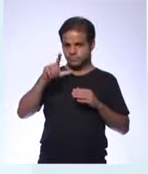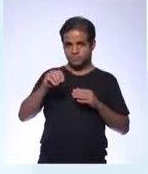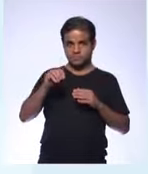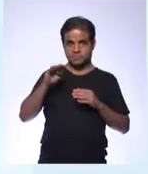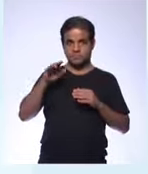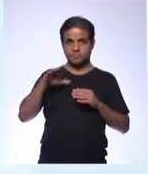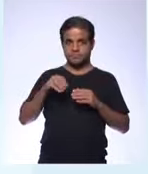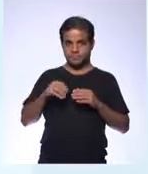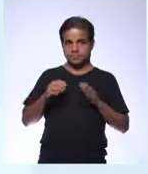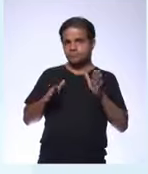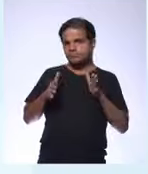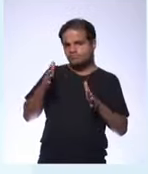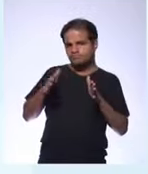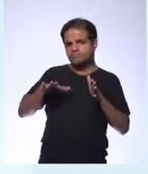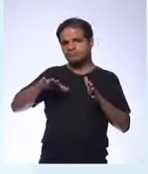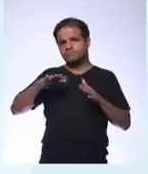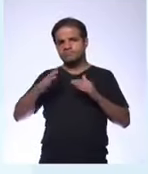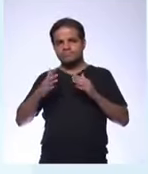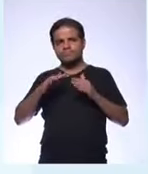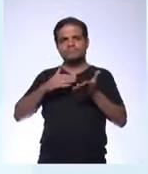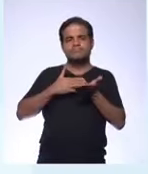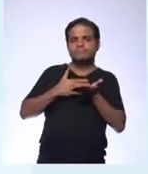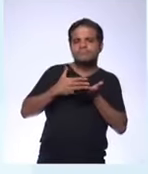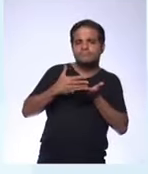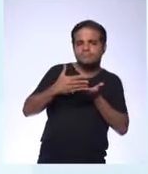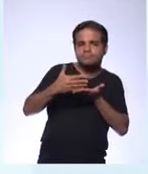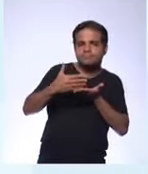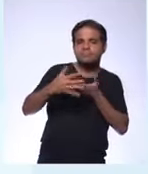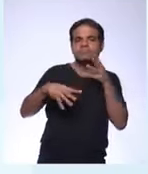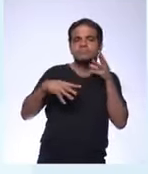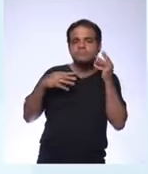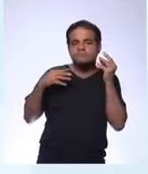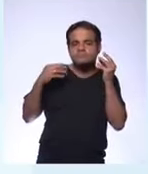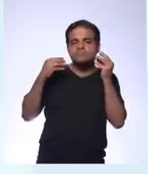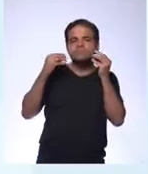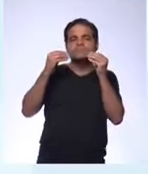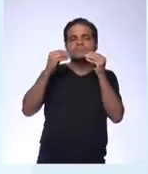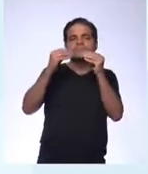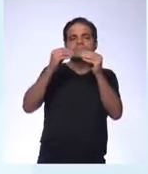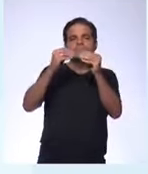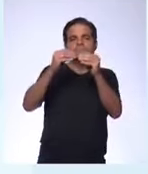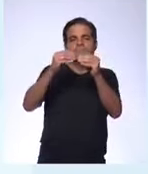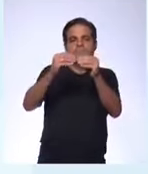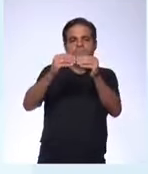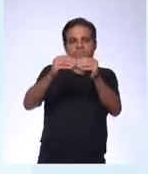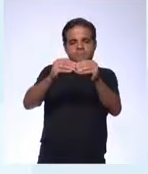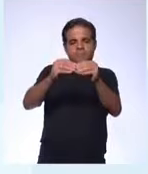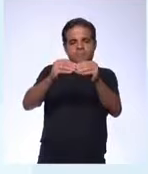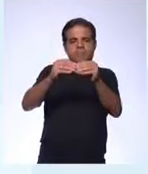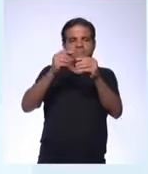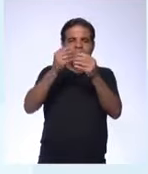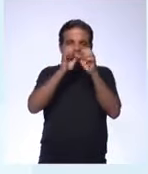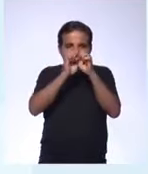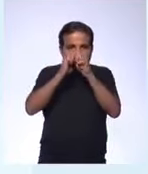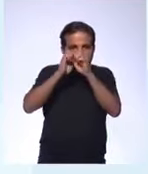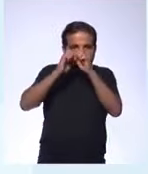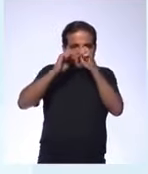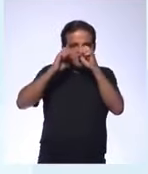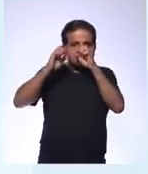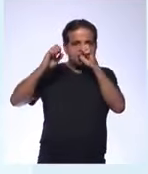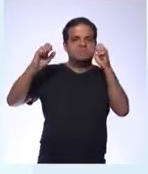fase moderada, até porque era a implementação do regime militar, ele estava ali se